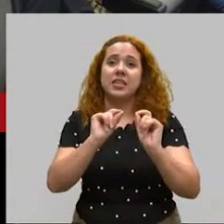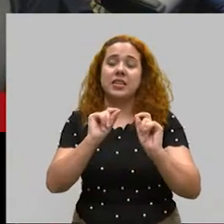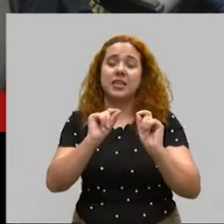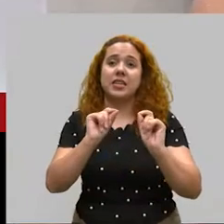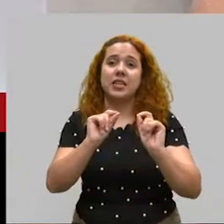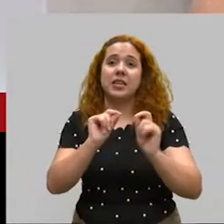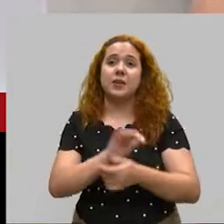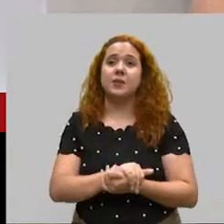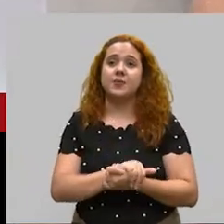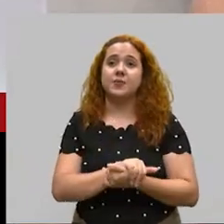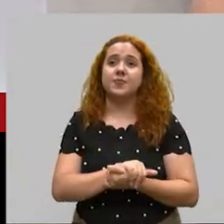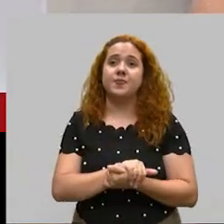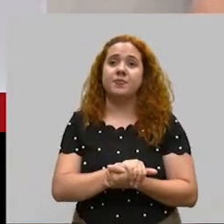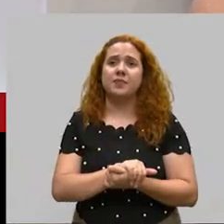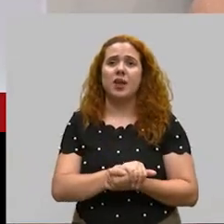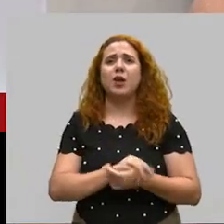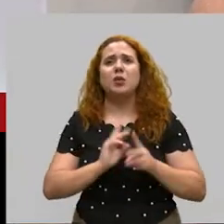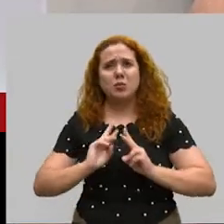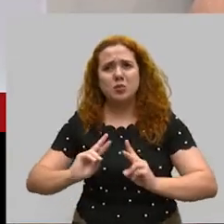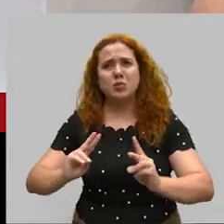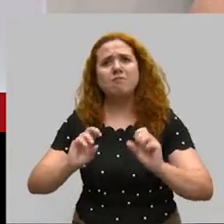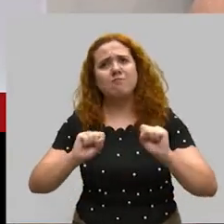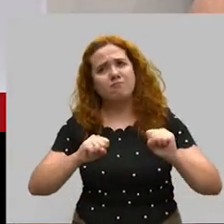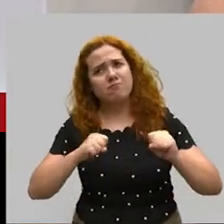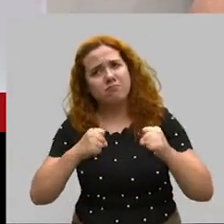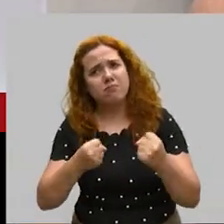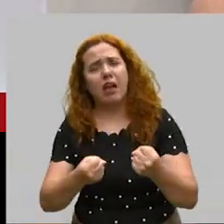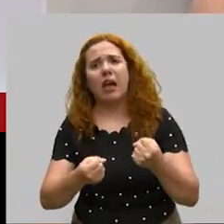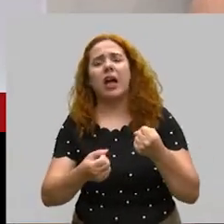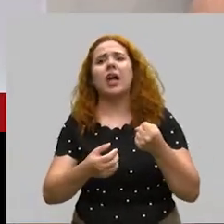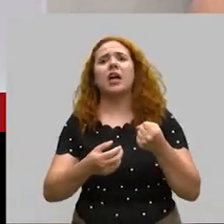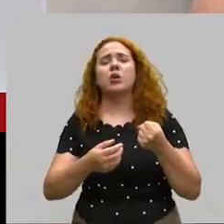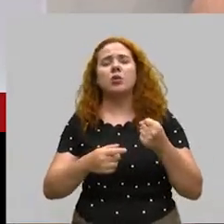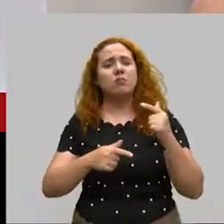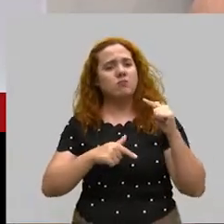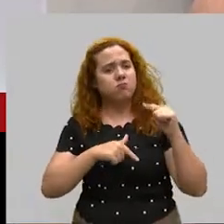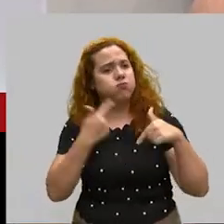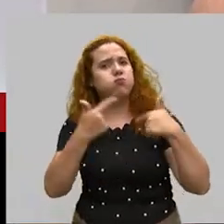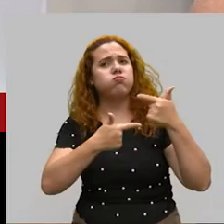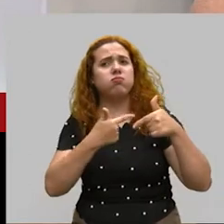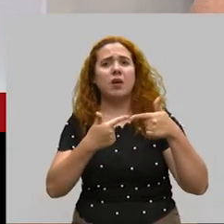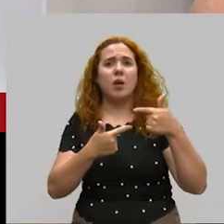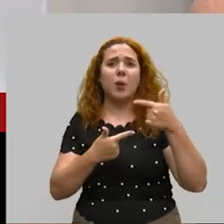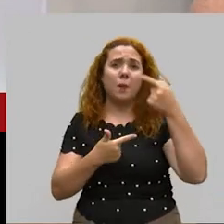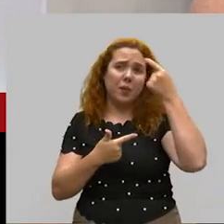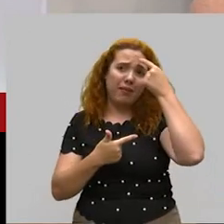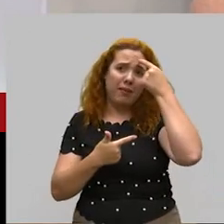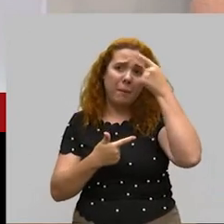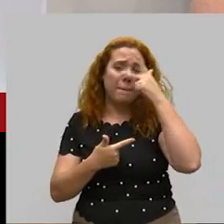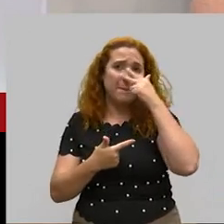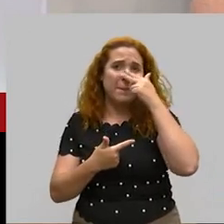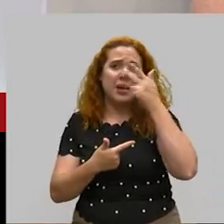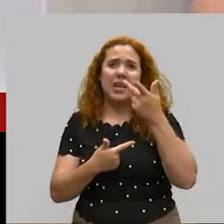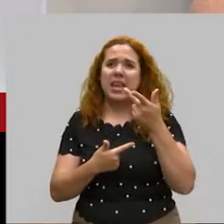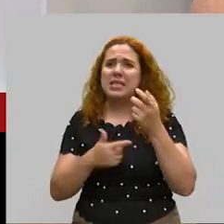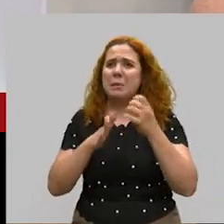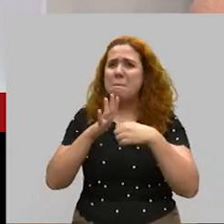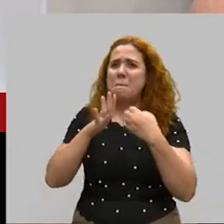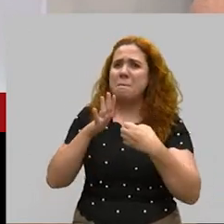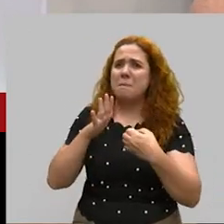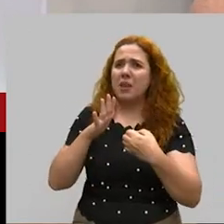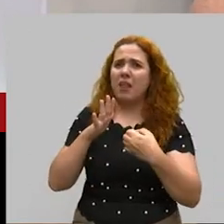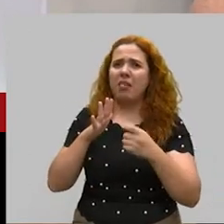precisa avançar muito nessa questão de superar a lógica Empresarial da educação educação é um